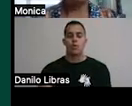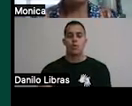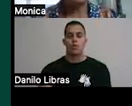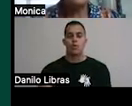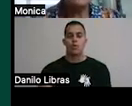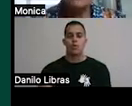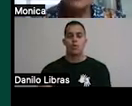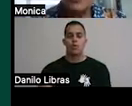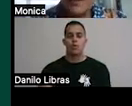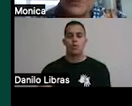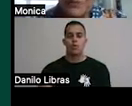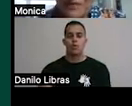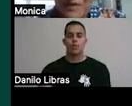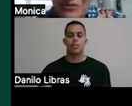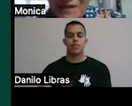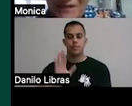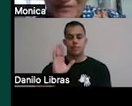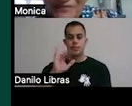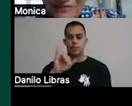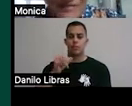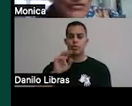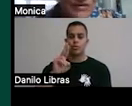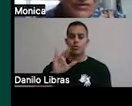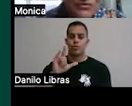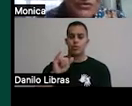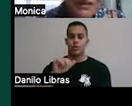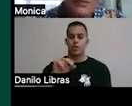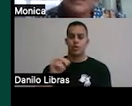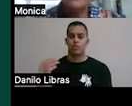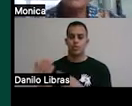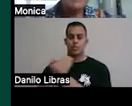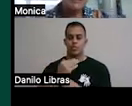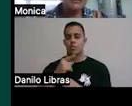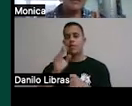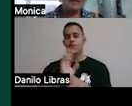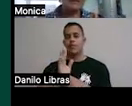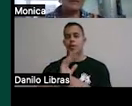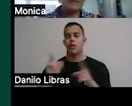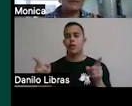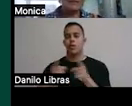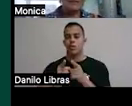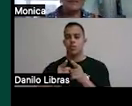Deixa aqui que já vem o Juliano para me ajudar. É um vídeo curtinho, mas ver se ele consegue.